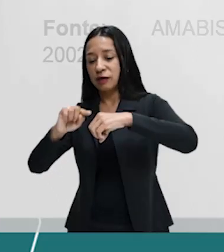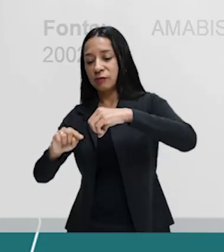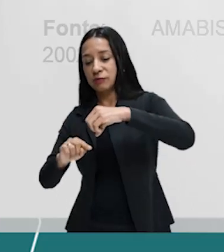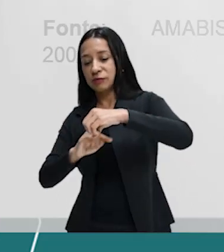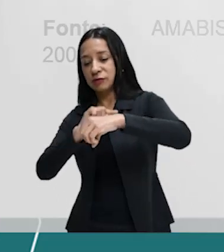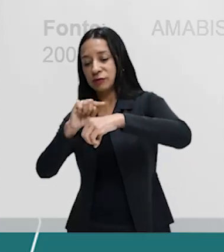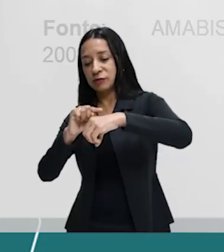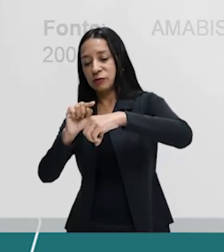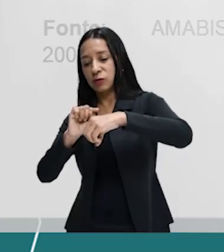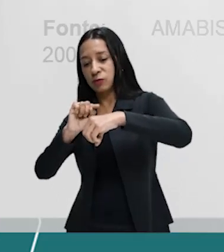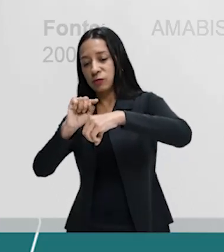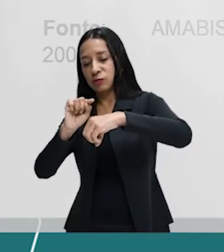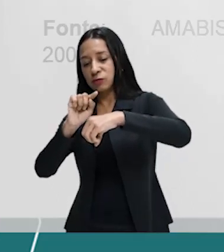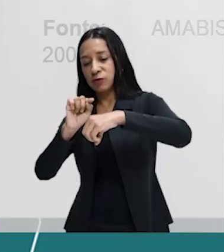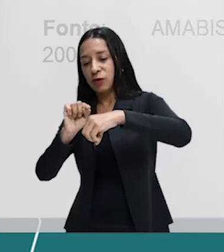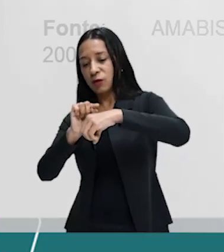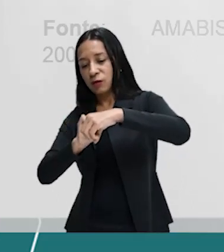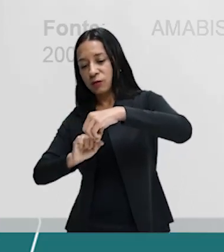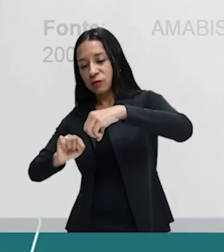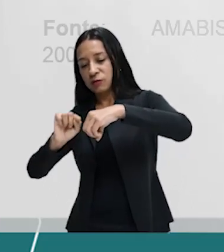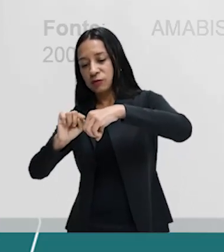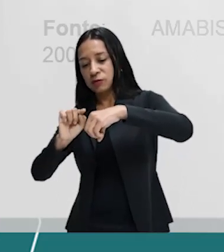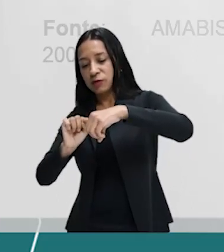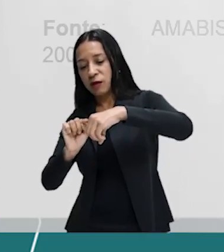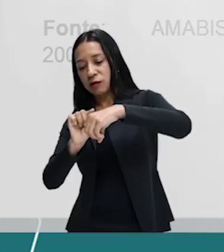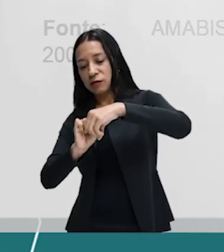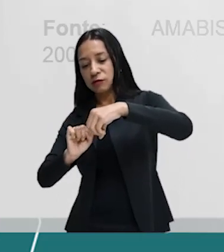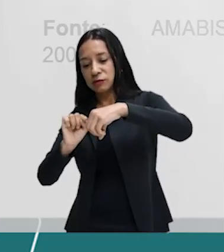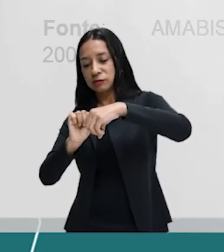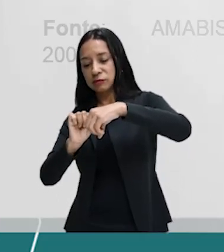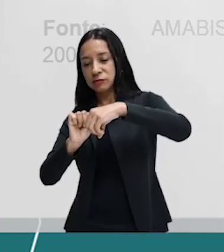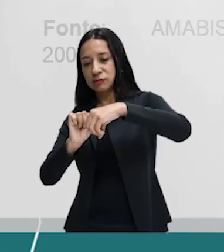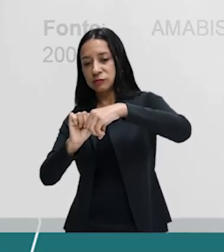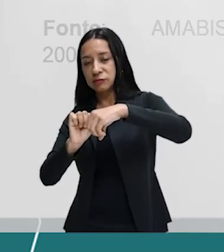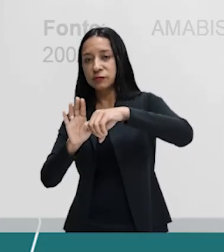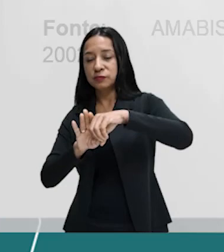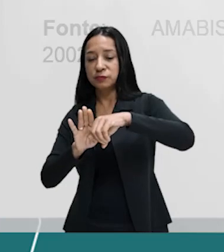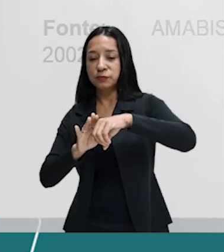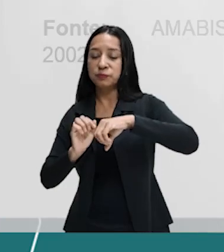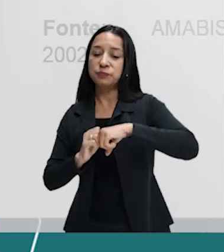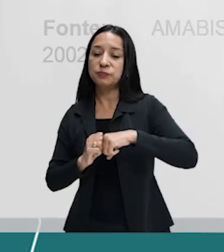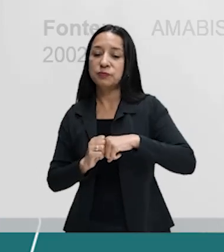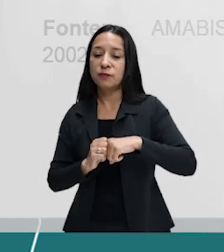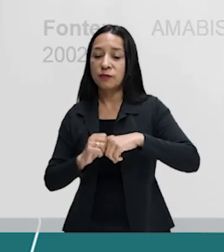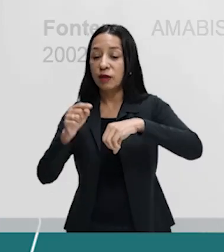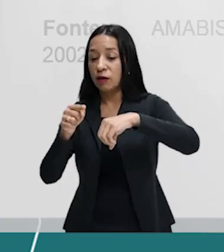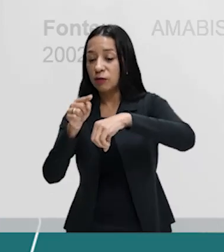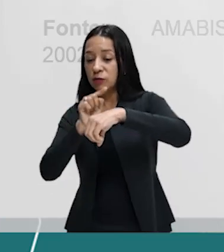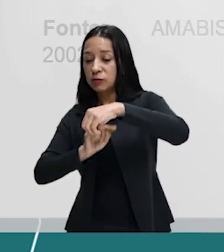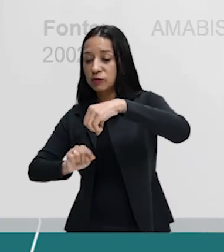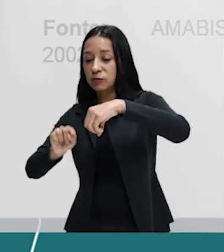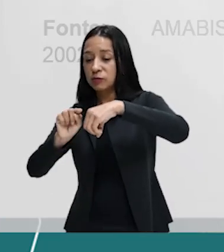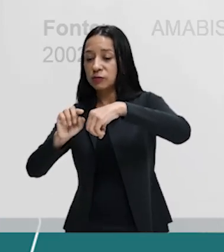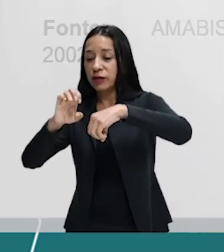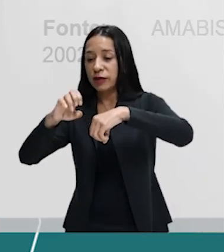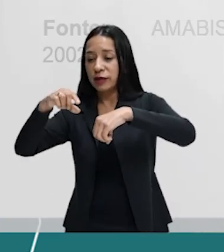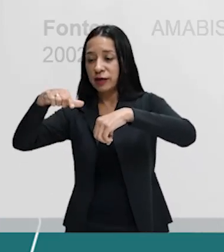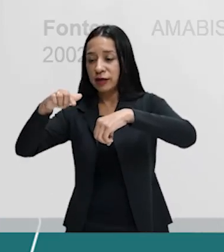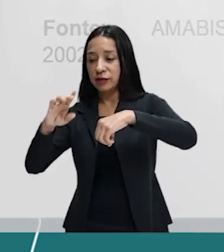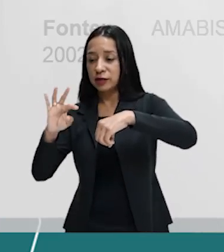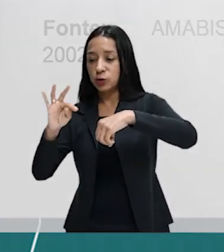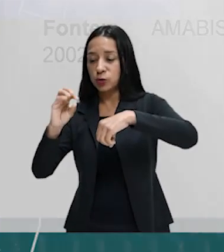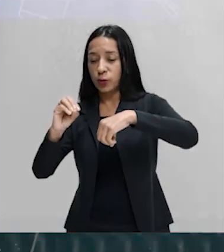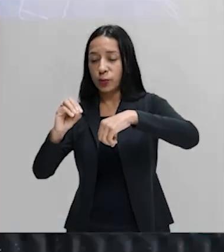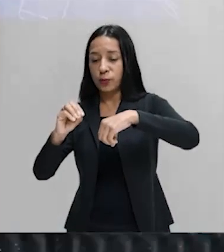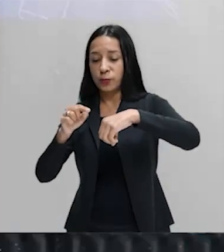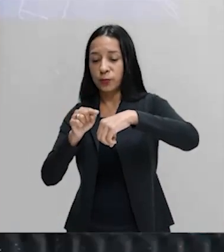camada intermediária e uma camada interna. A camada externa é o ectoderma. A